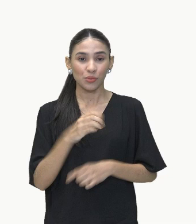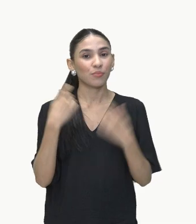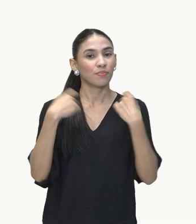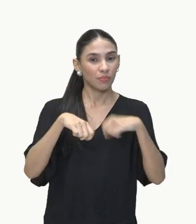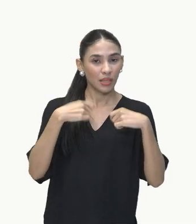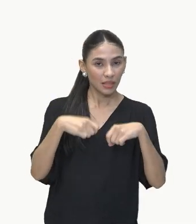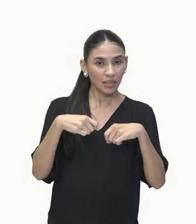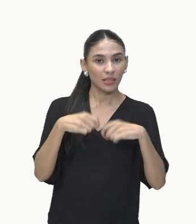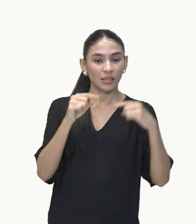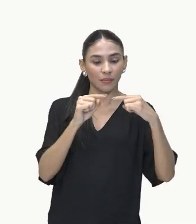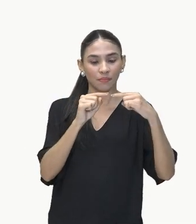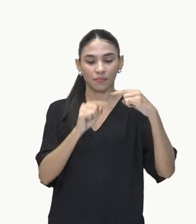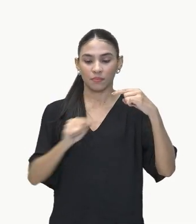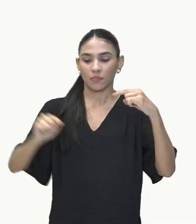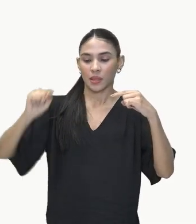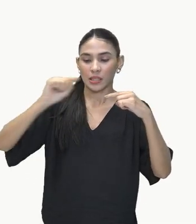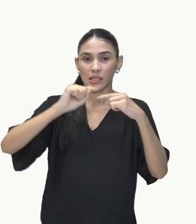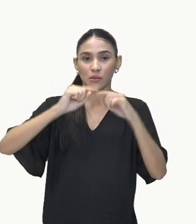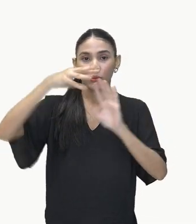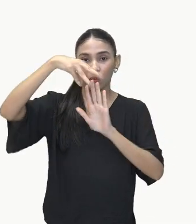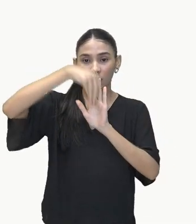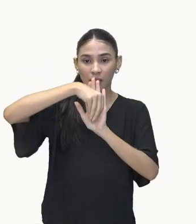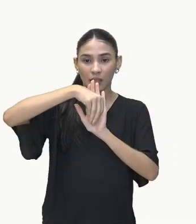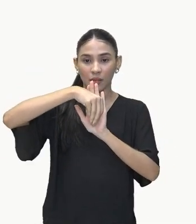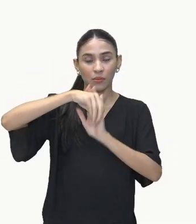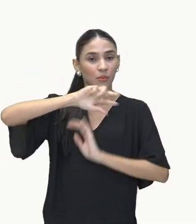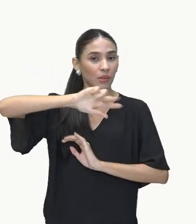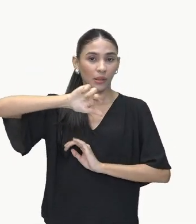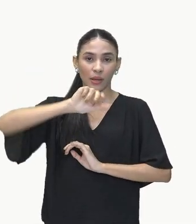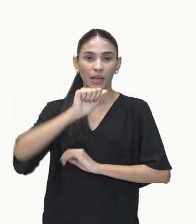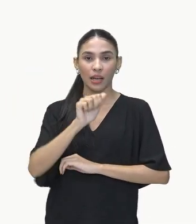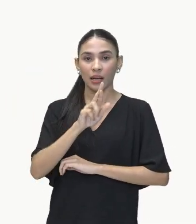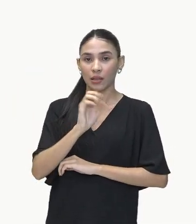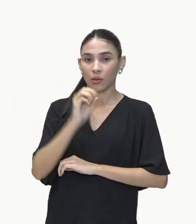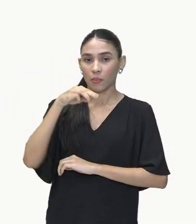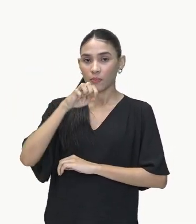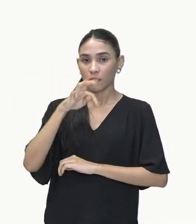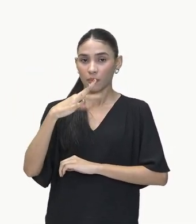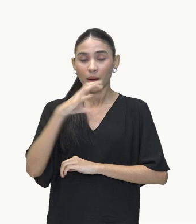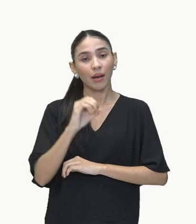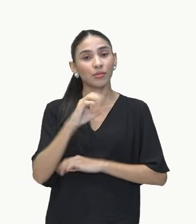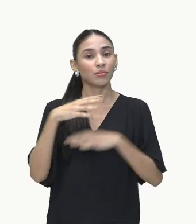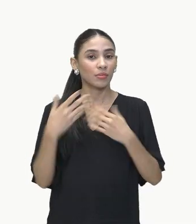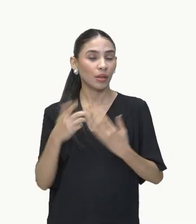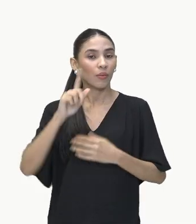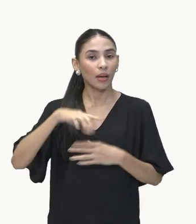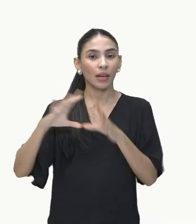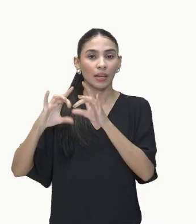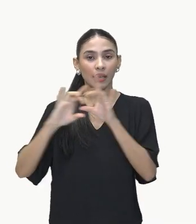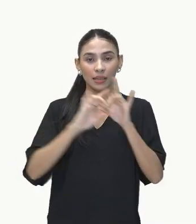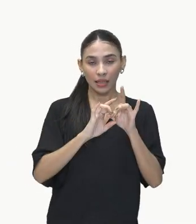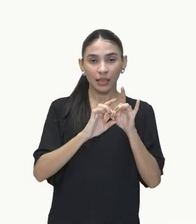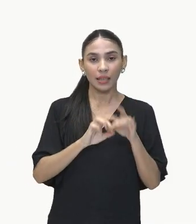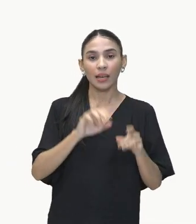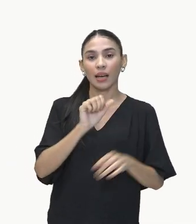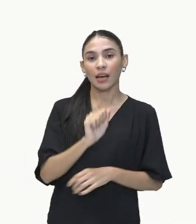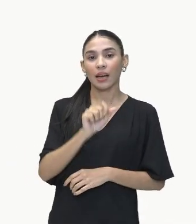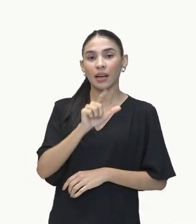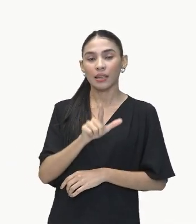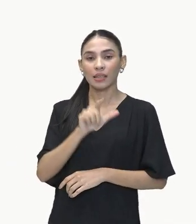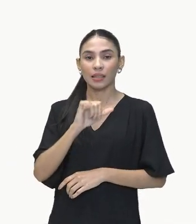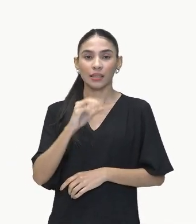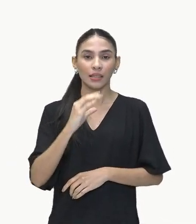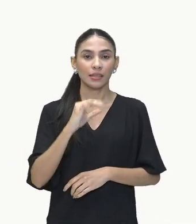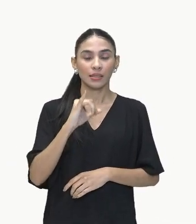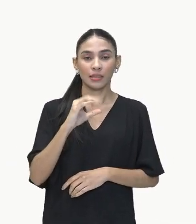tem que ter essa característica. Isso daqui não é aromática, tá certo? Então, ela vai ser o quê? Uma cadeia